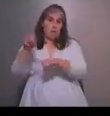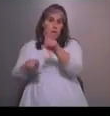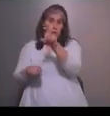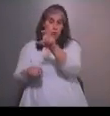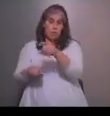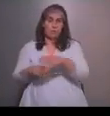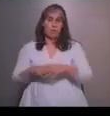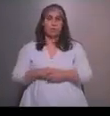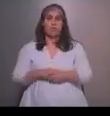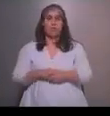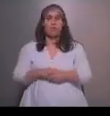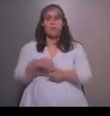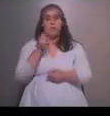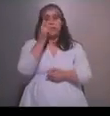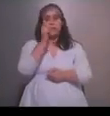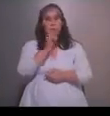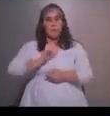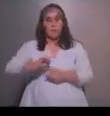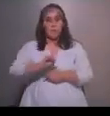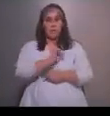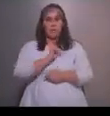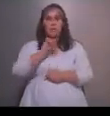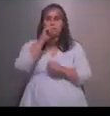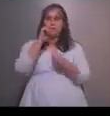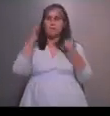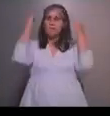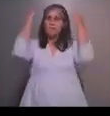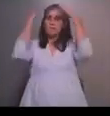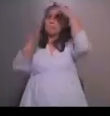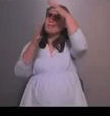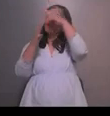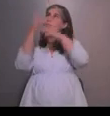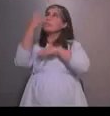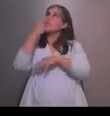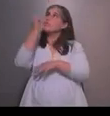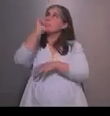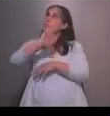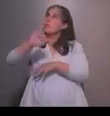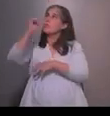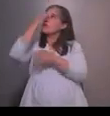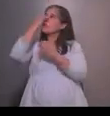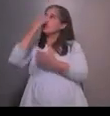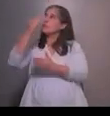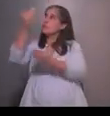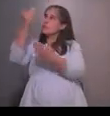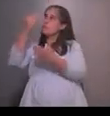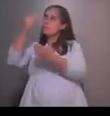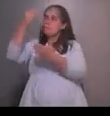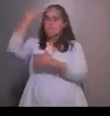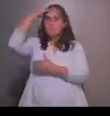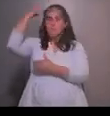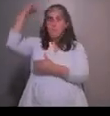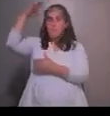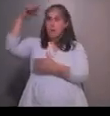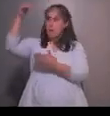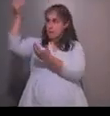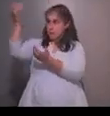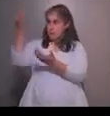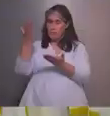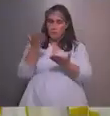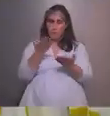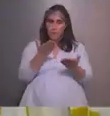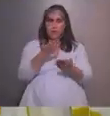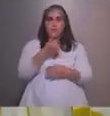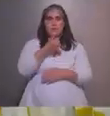Padre nuestro que estás en el cielo, santificado sea tu nombre. Venga a nosotros tu